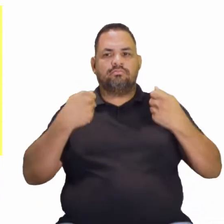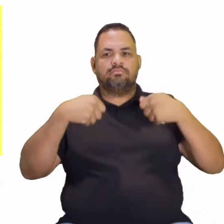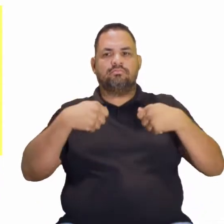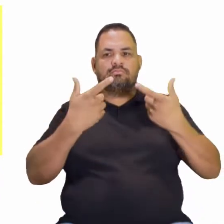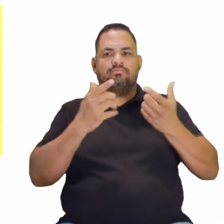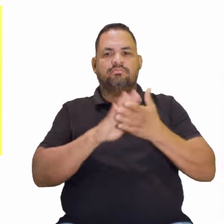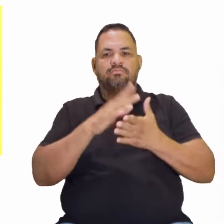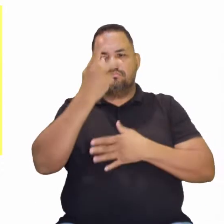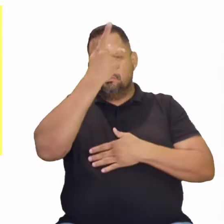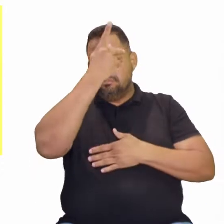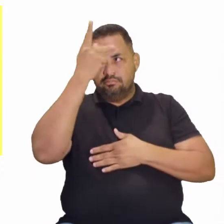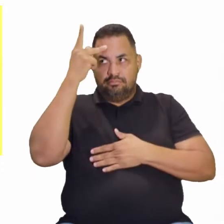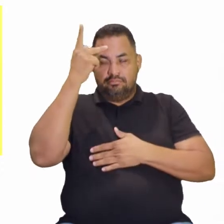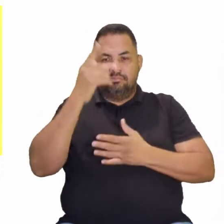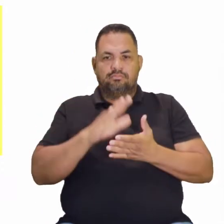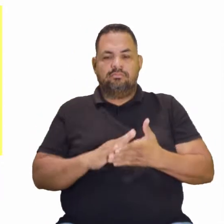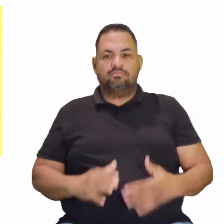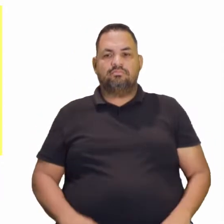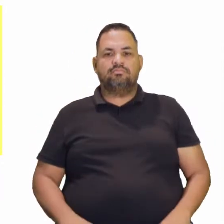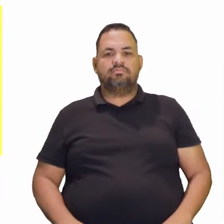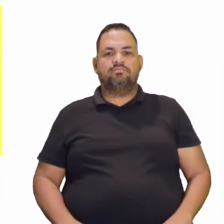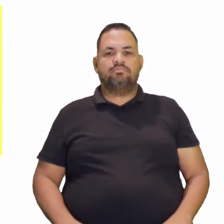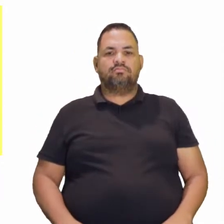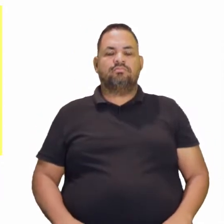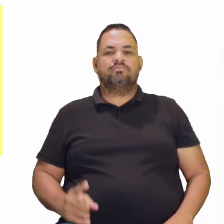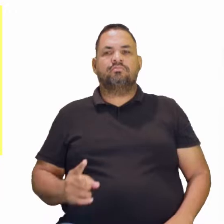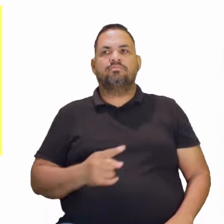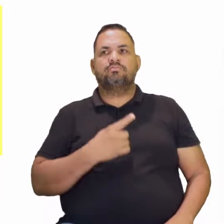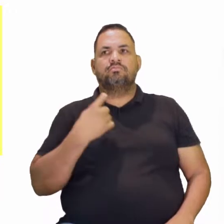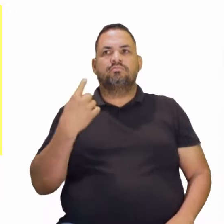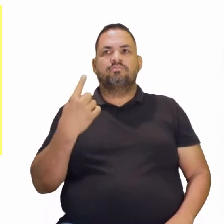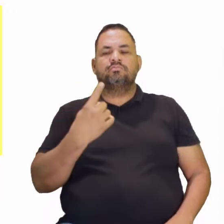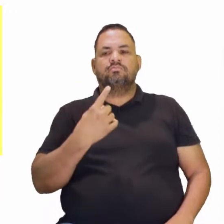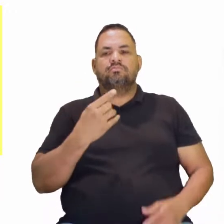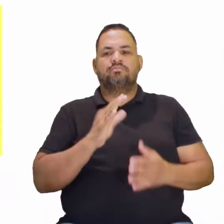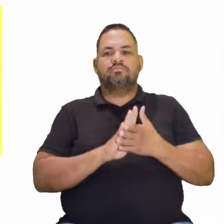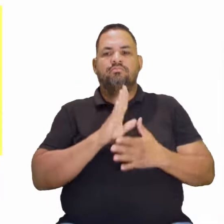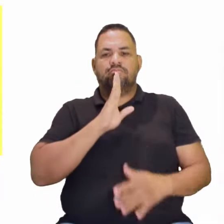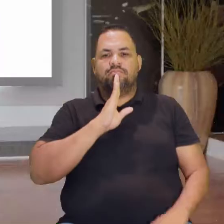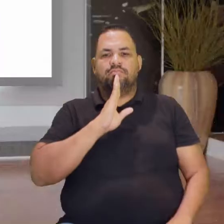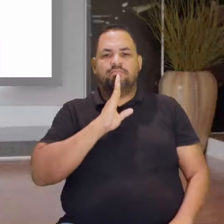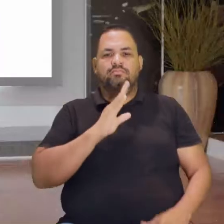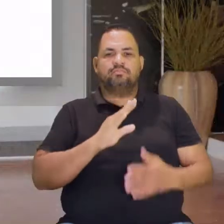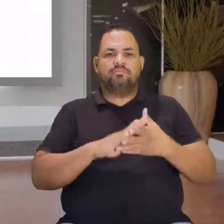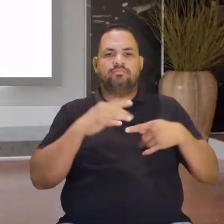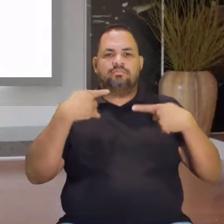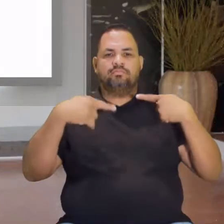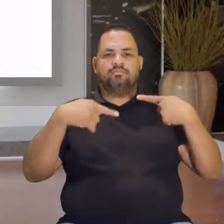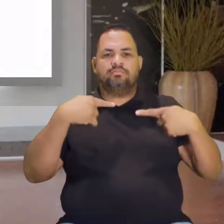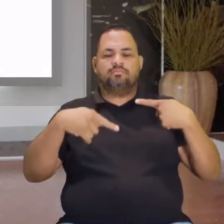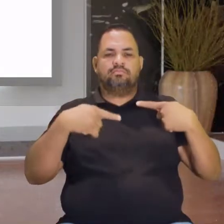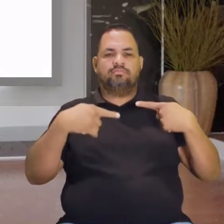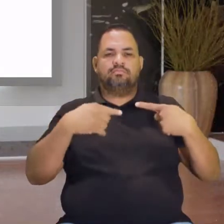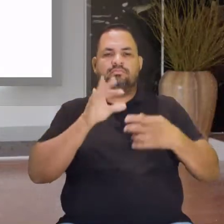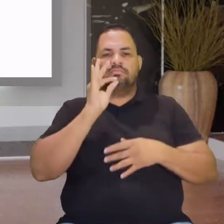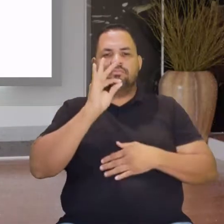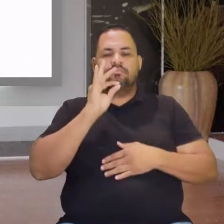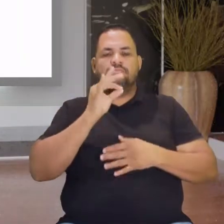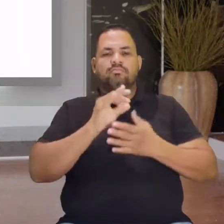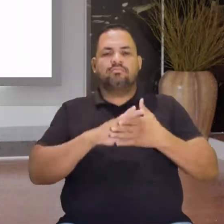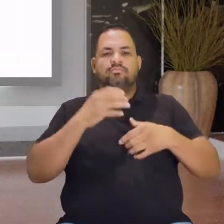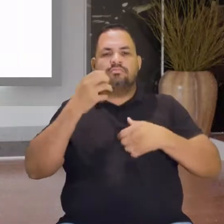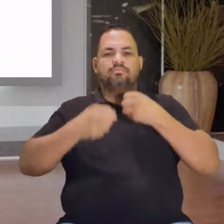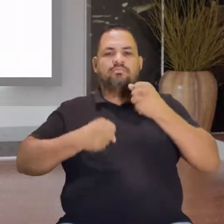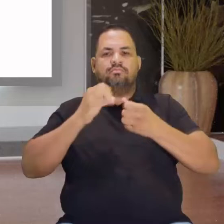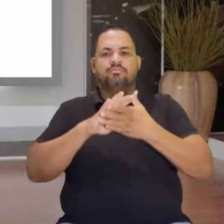aí, dessas pessoas aí, era o que a gente chama, o que ficou conhecido como a política do café com leite. Então, todo